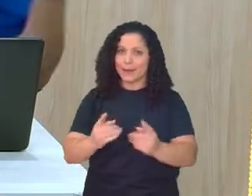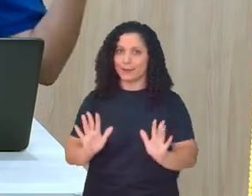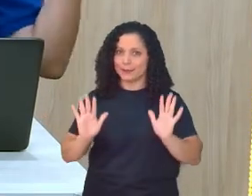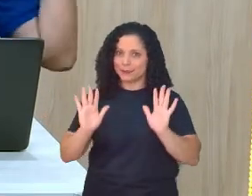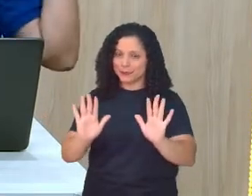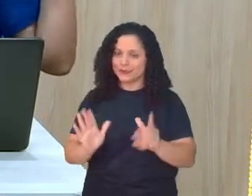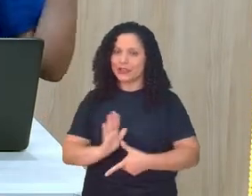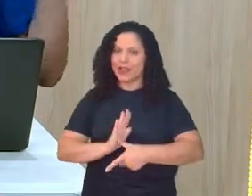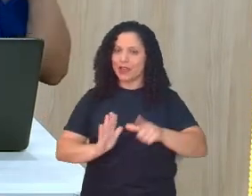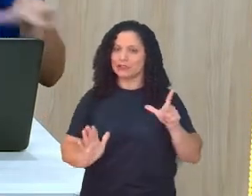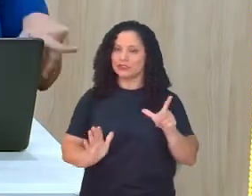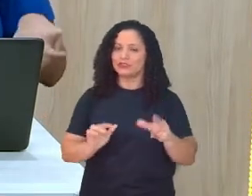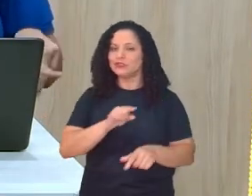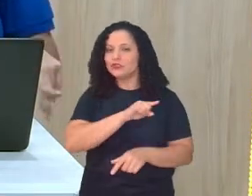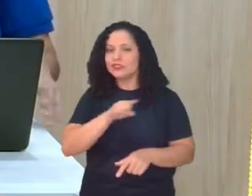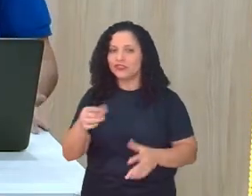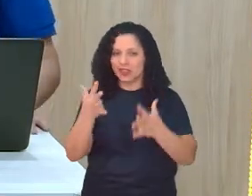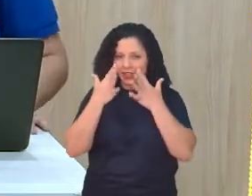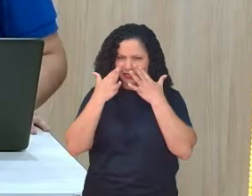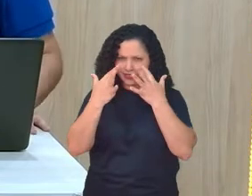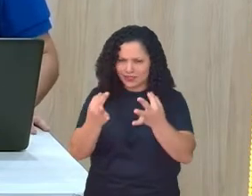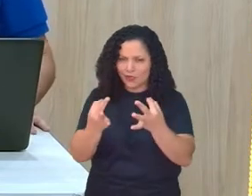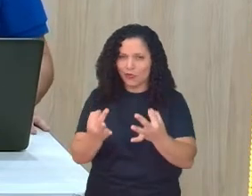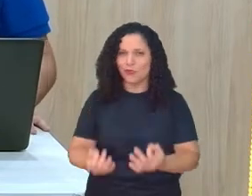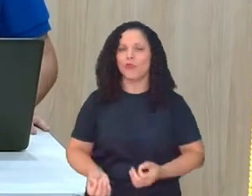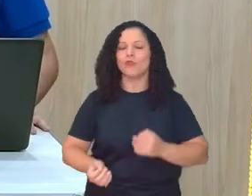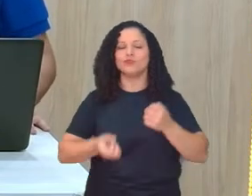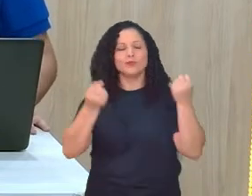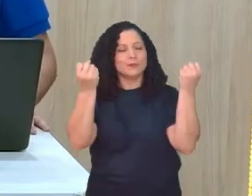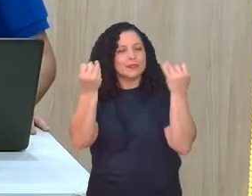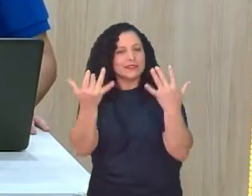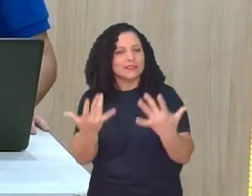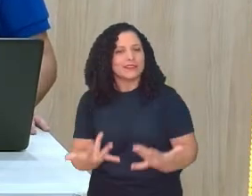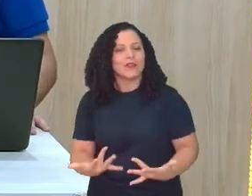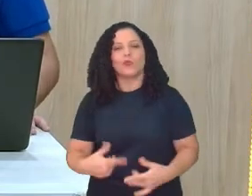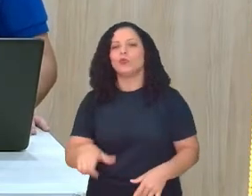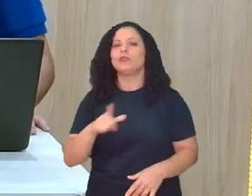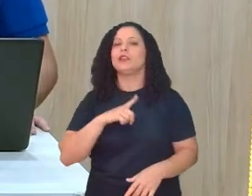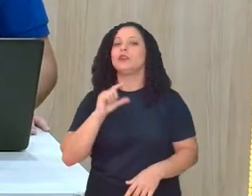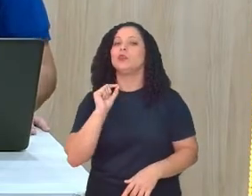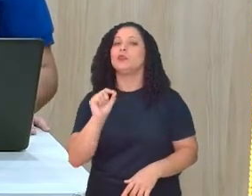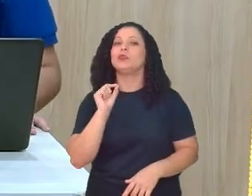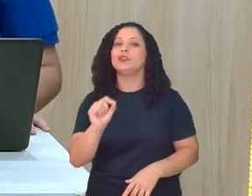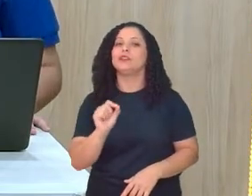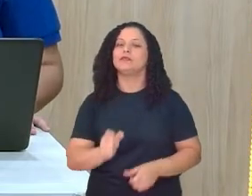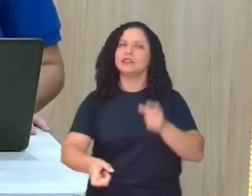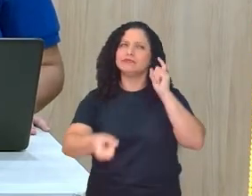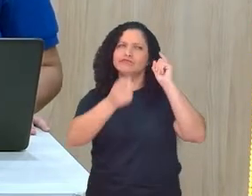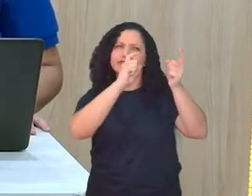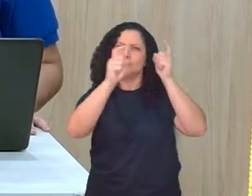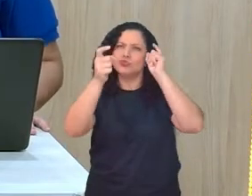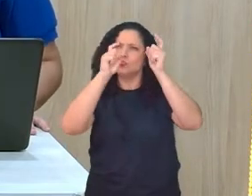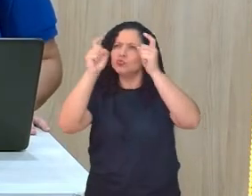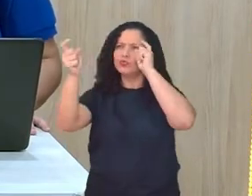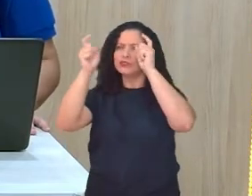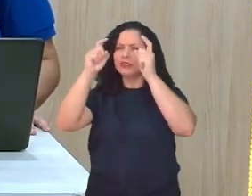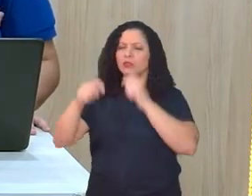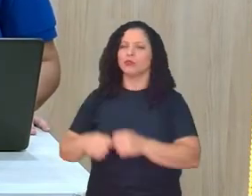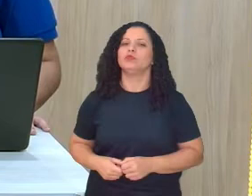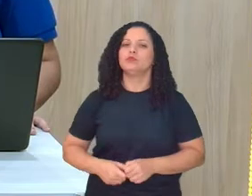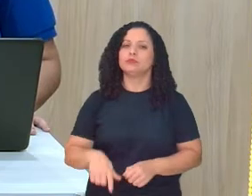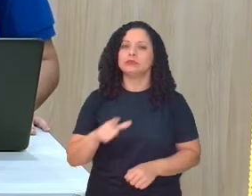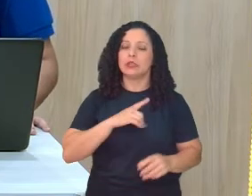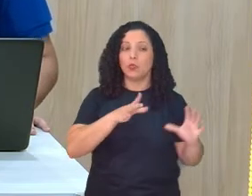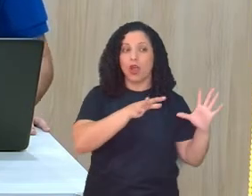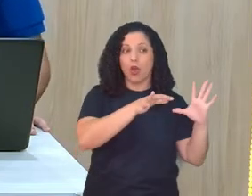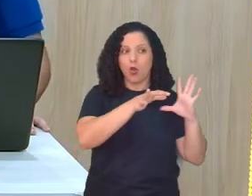se vocês bem prestaram atenção, durante as nossas falas, a gente fez essa constante substituição. Sim, A gente tentou manter uma